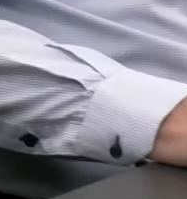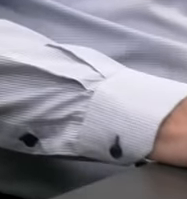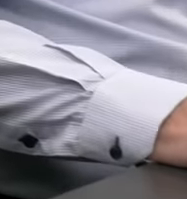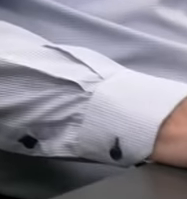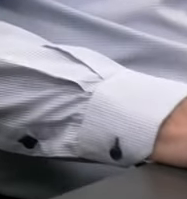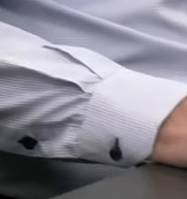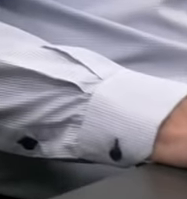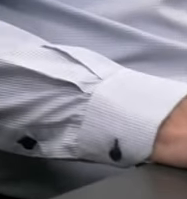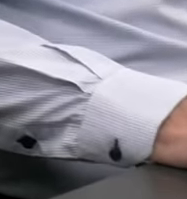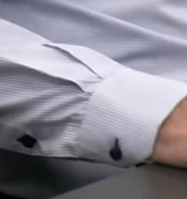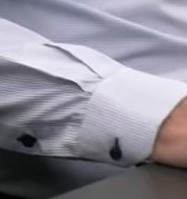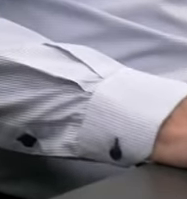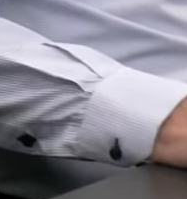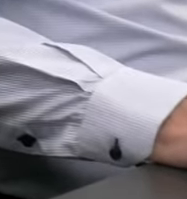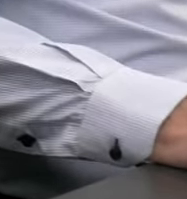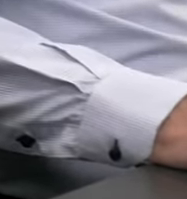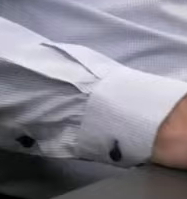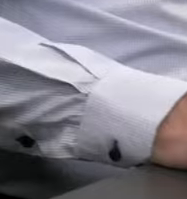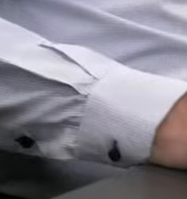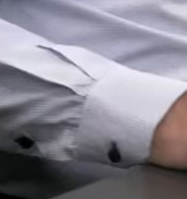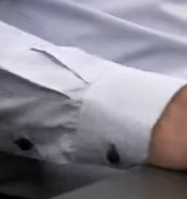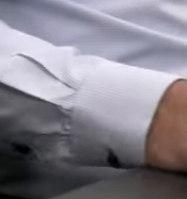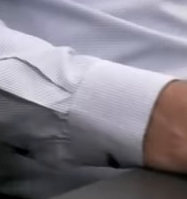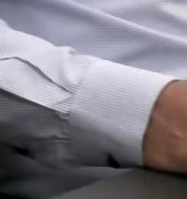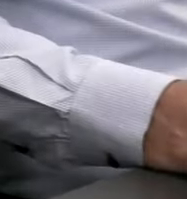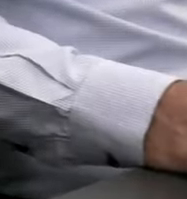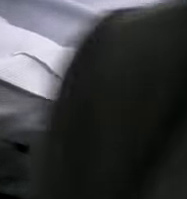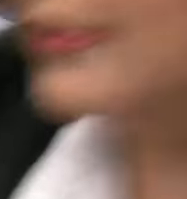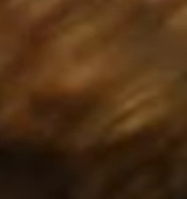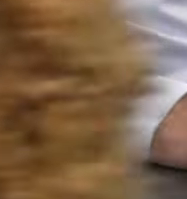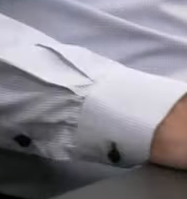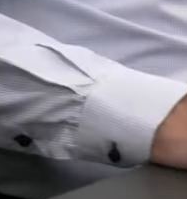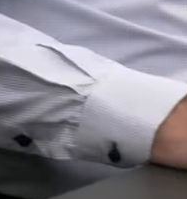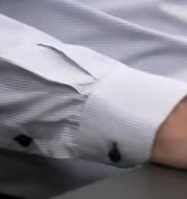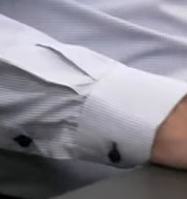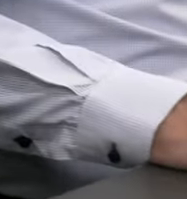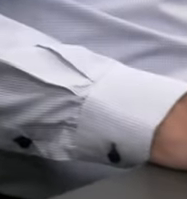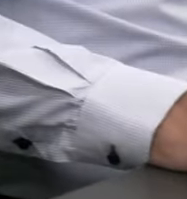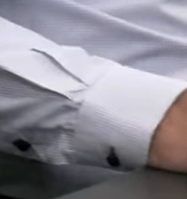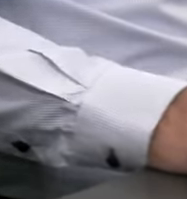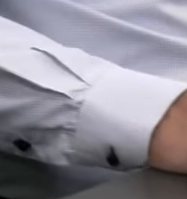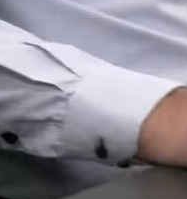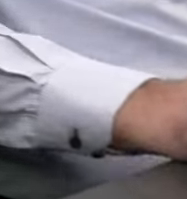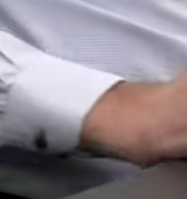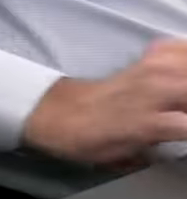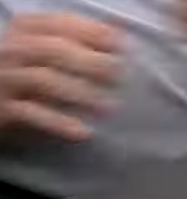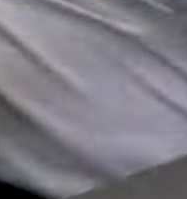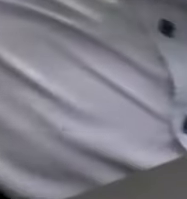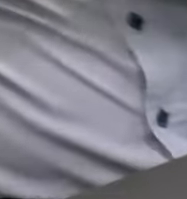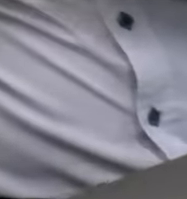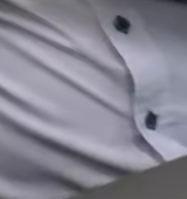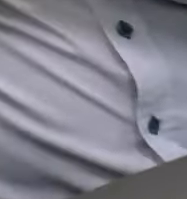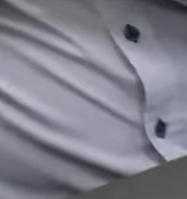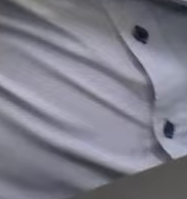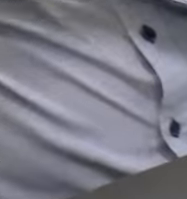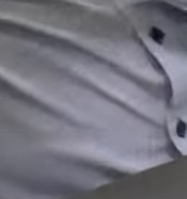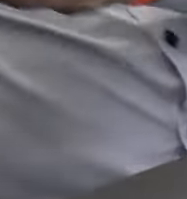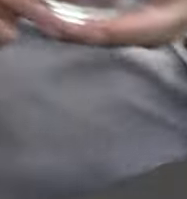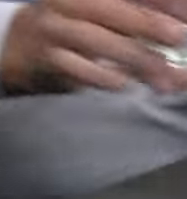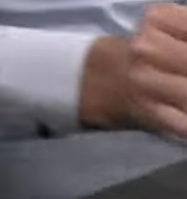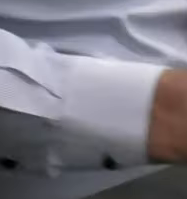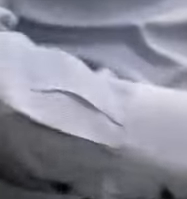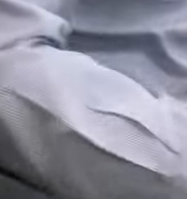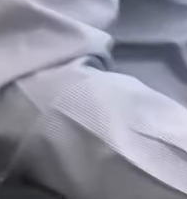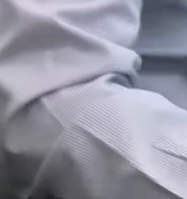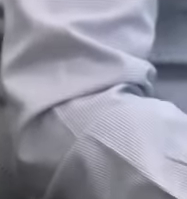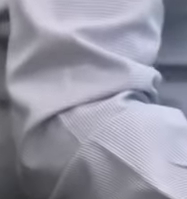starta aí determinados procedimentos para apoiar a nossa operação. A gente vem com fenômenos climáticos